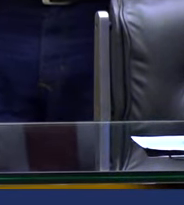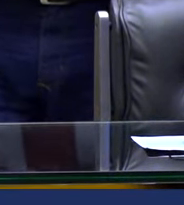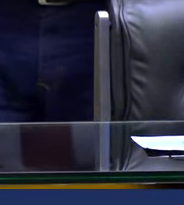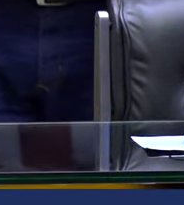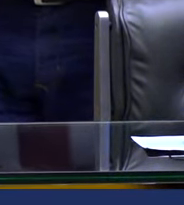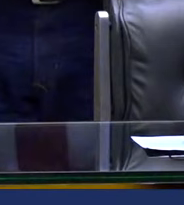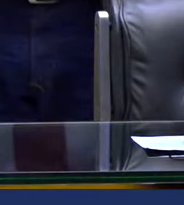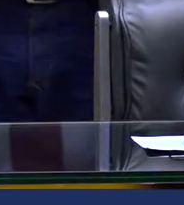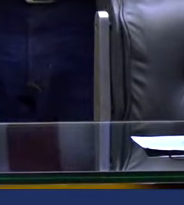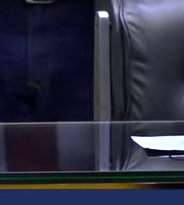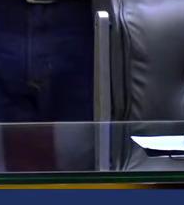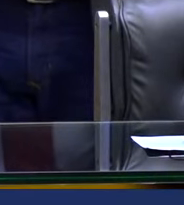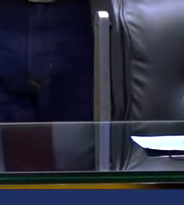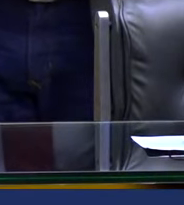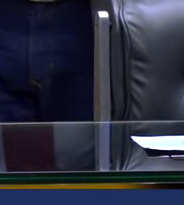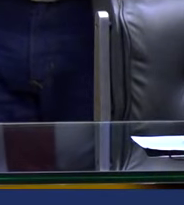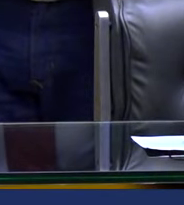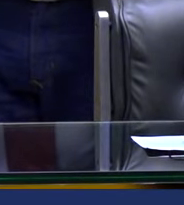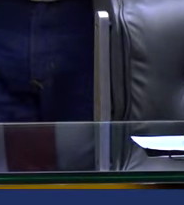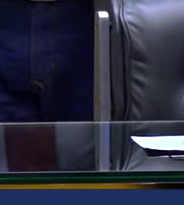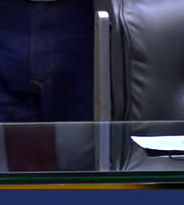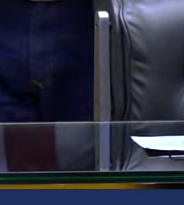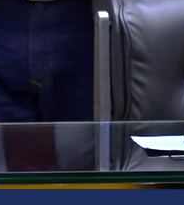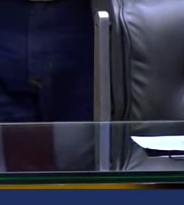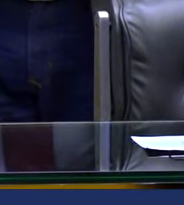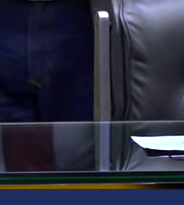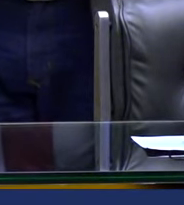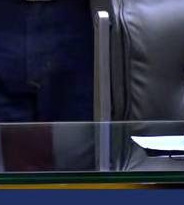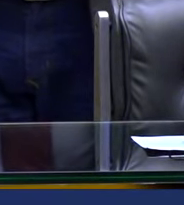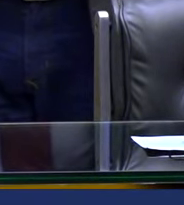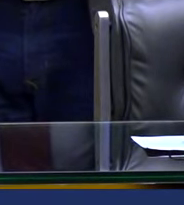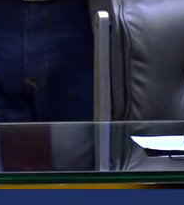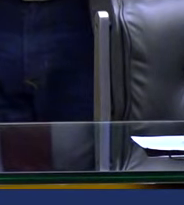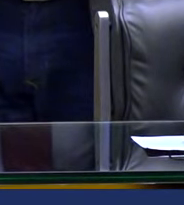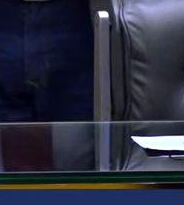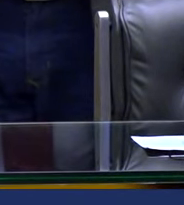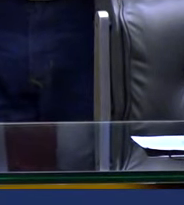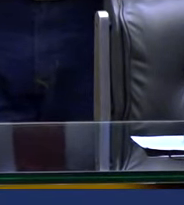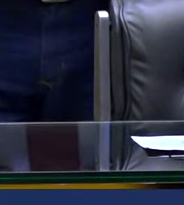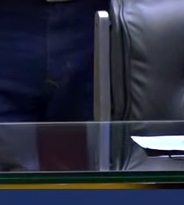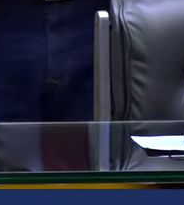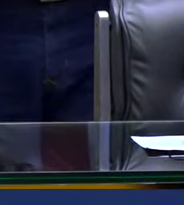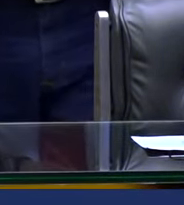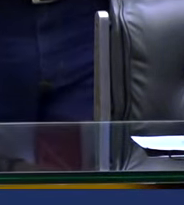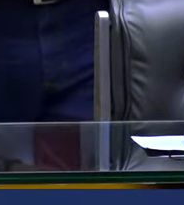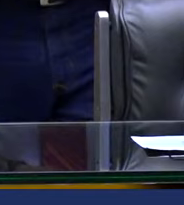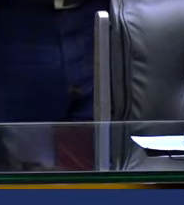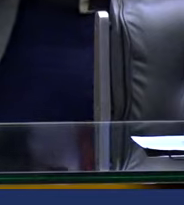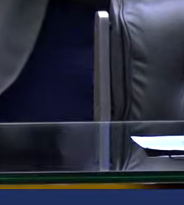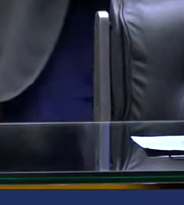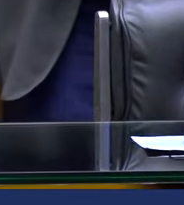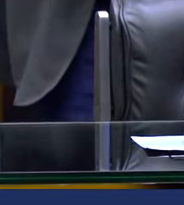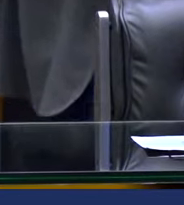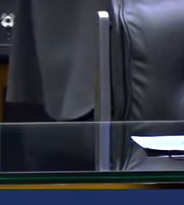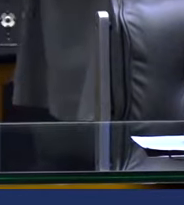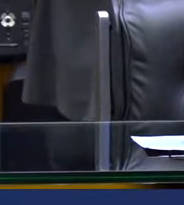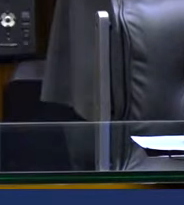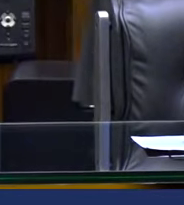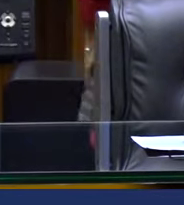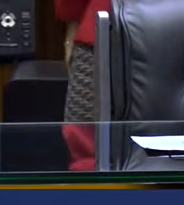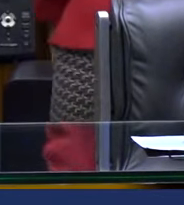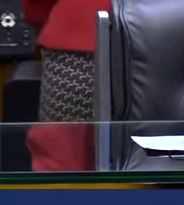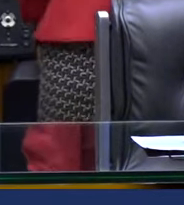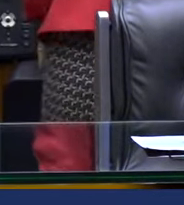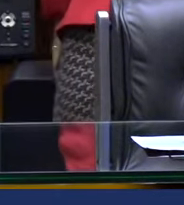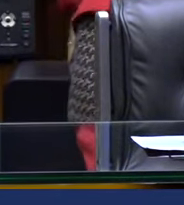nossos rendimentos, o rendimento do nosso povo, o poder de compra, o nosso setor produtivo. Ouvimos aqui que 80%